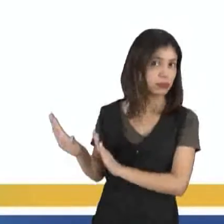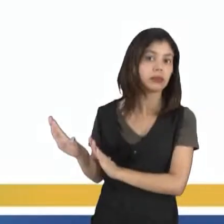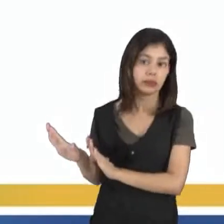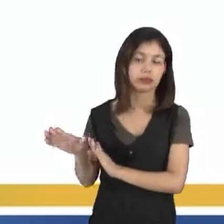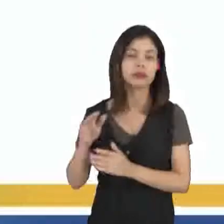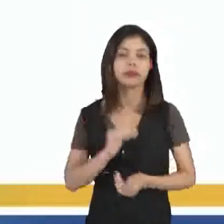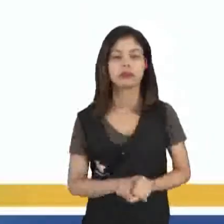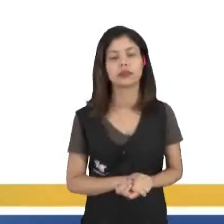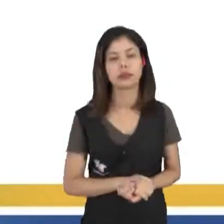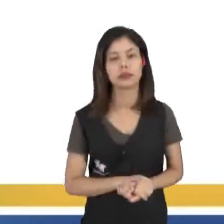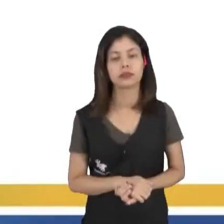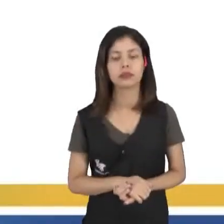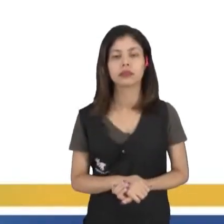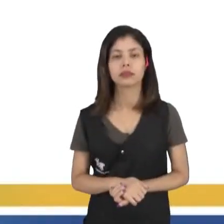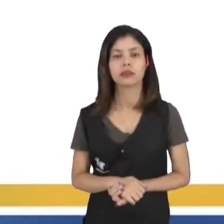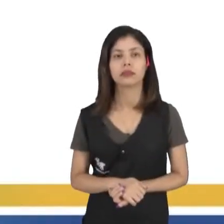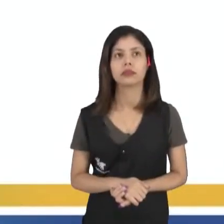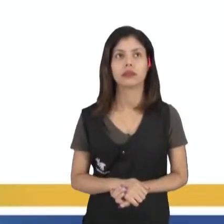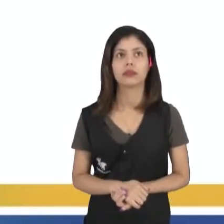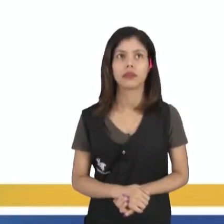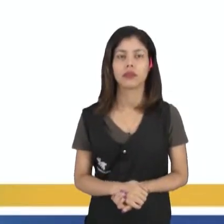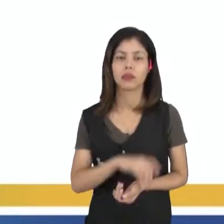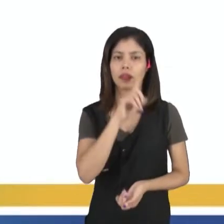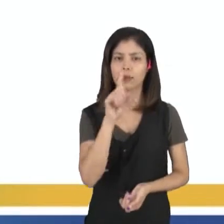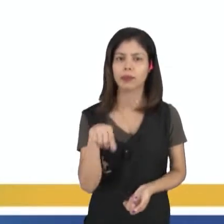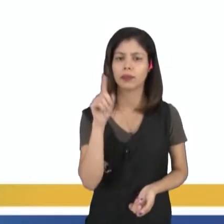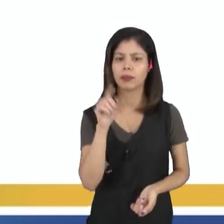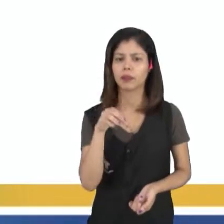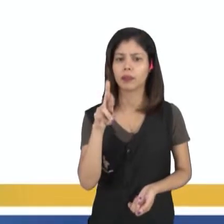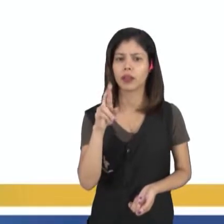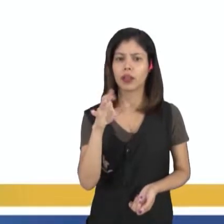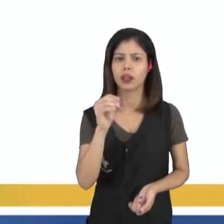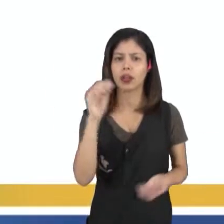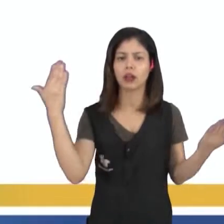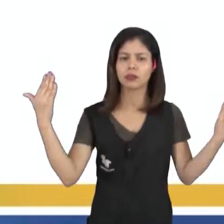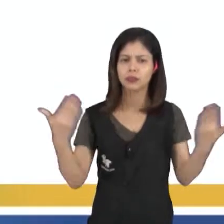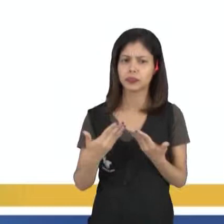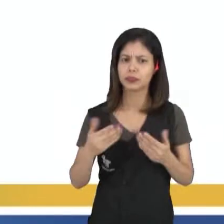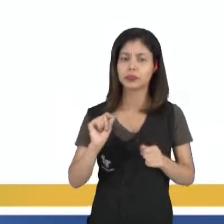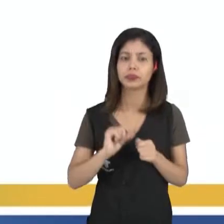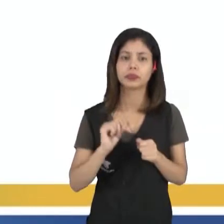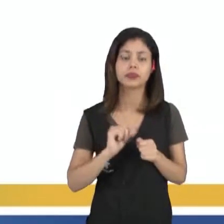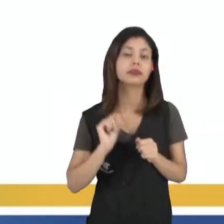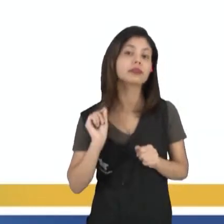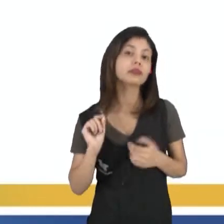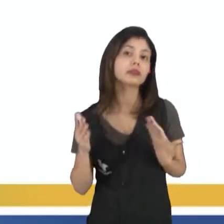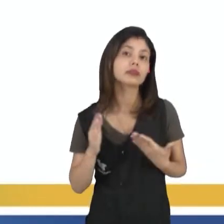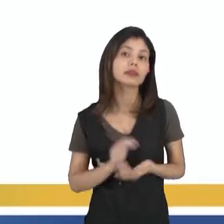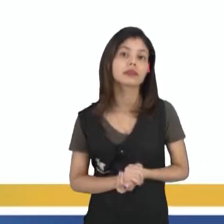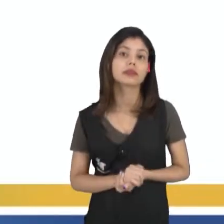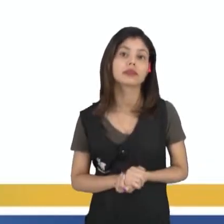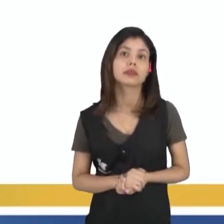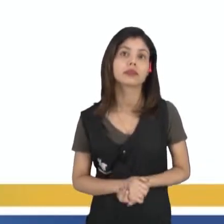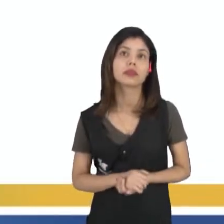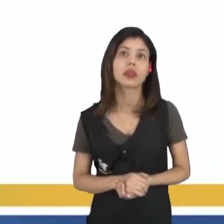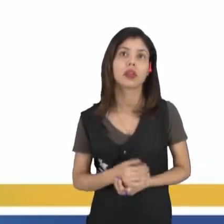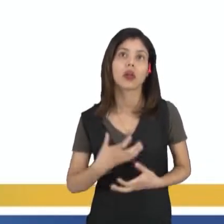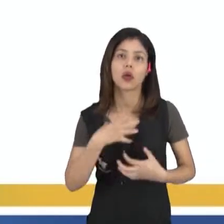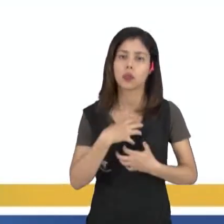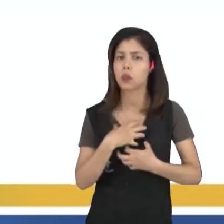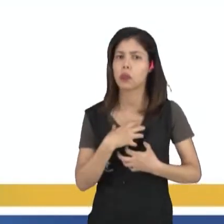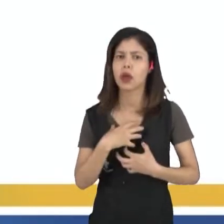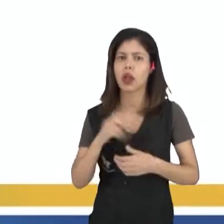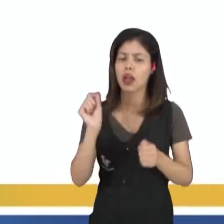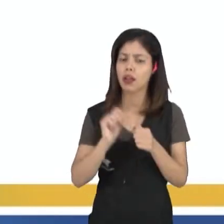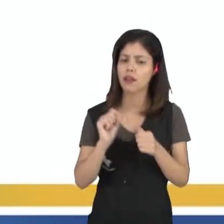tá? Viram ali? Esse marcador agora, ele vem para quê? Para definir ali o momento em que